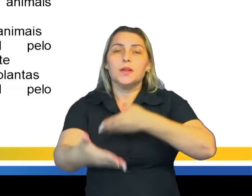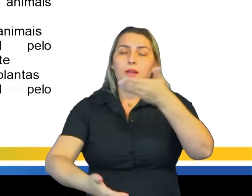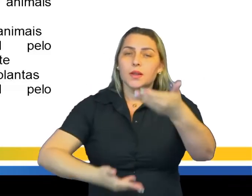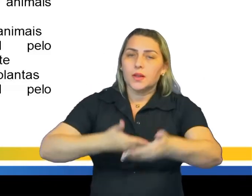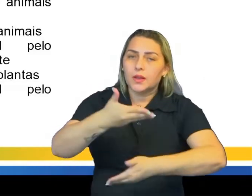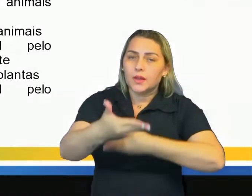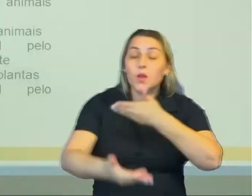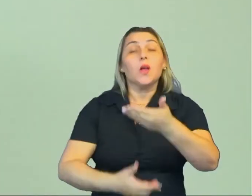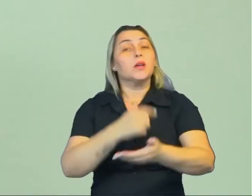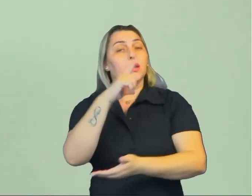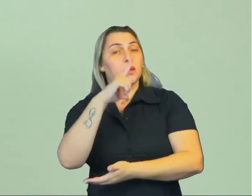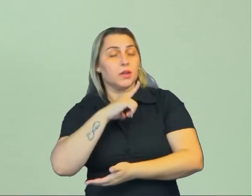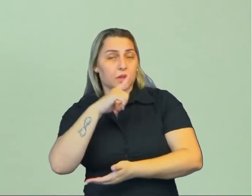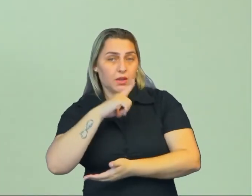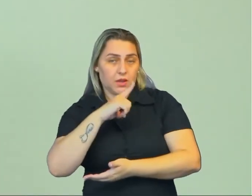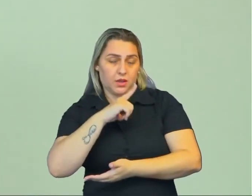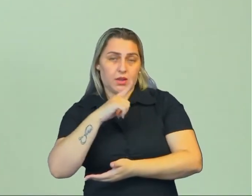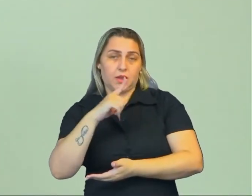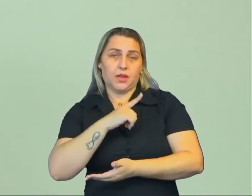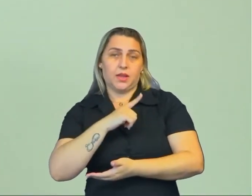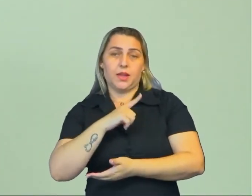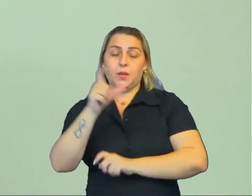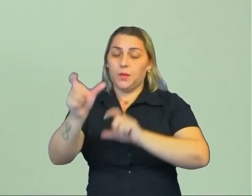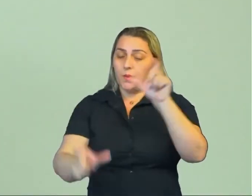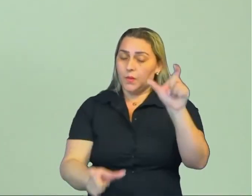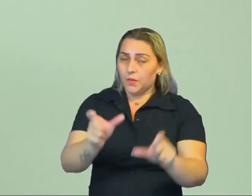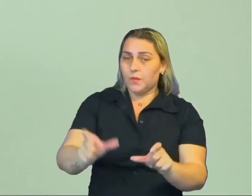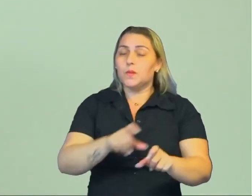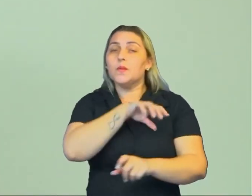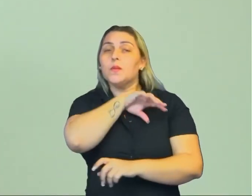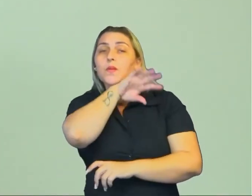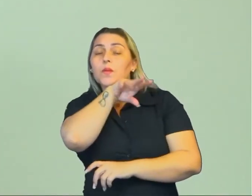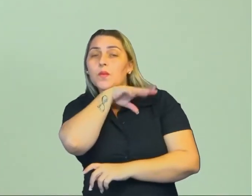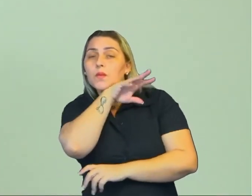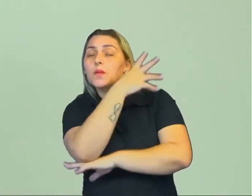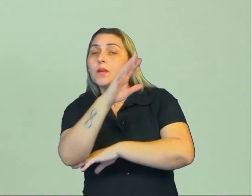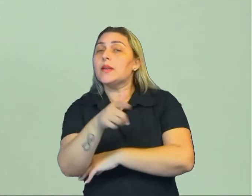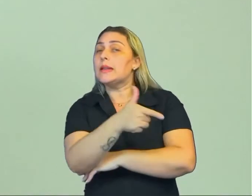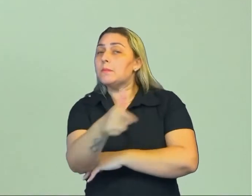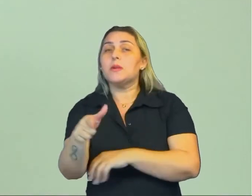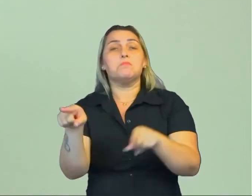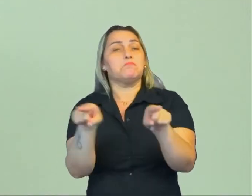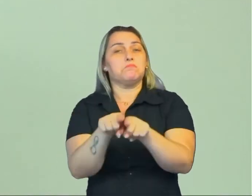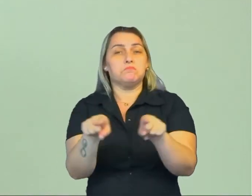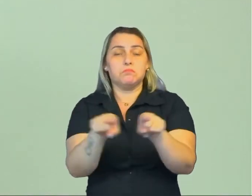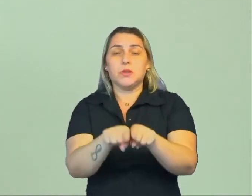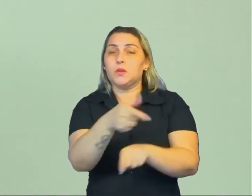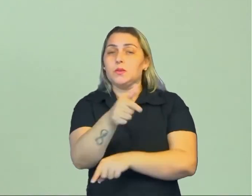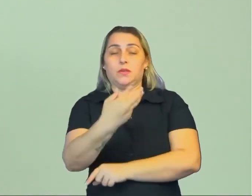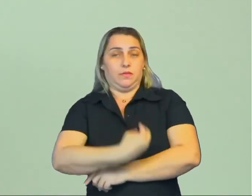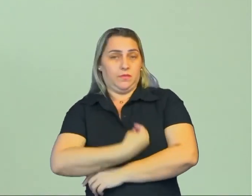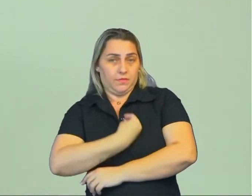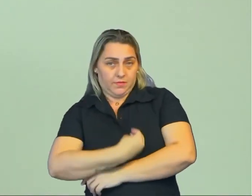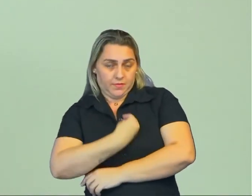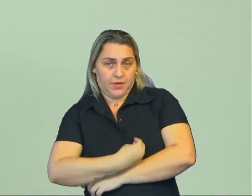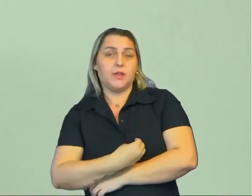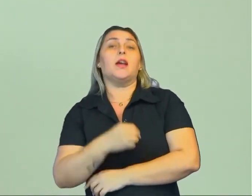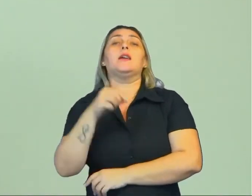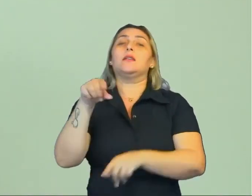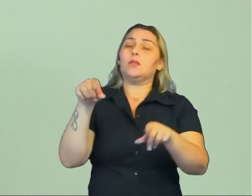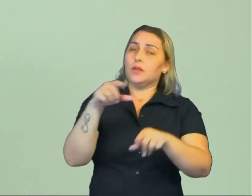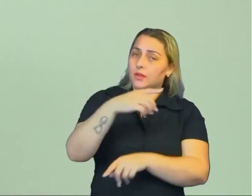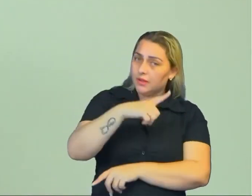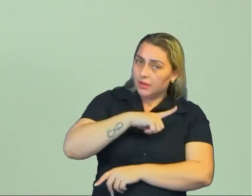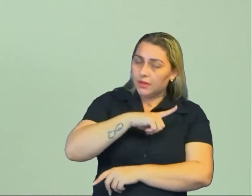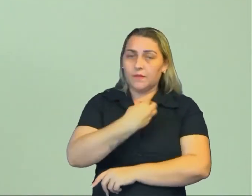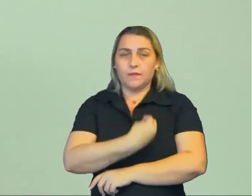relação existente entre os seres vivos e os seres não vivos. Lembre que eu falei ser vivo, são os